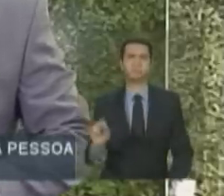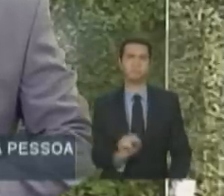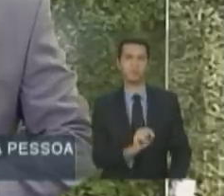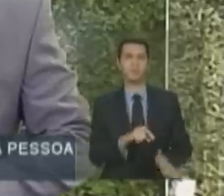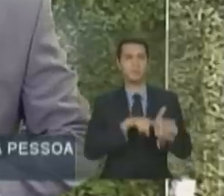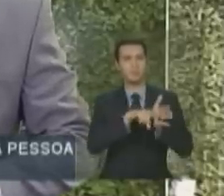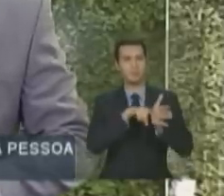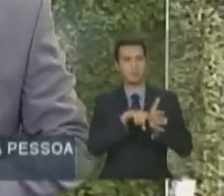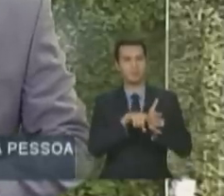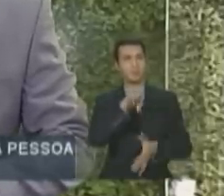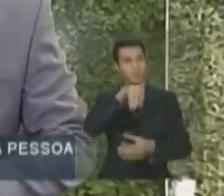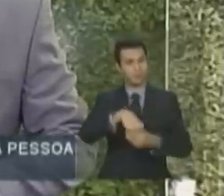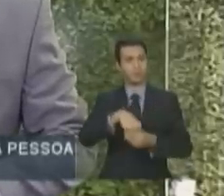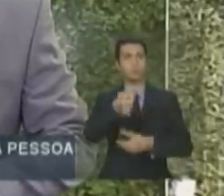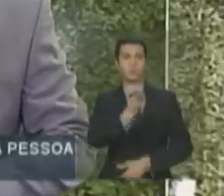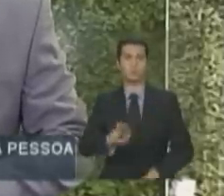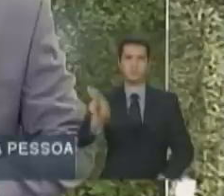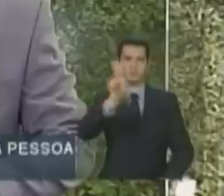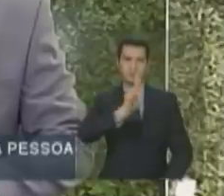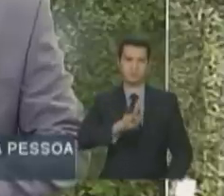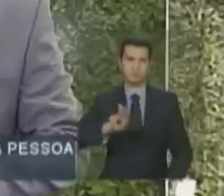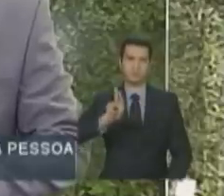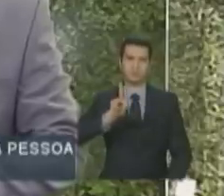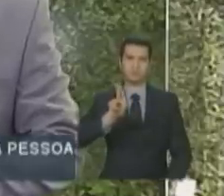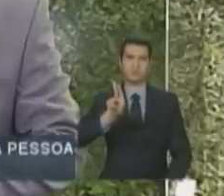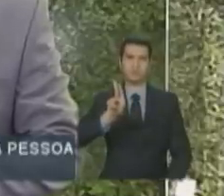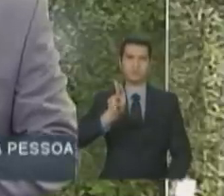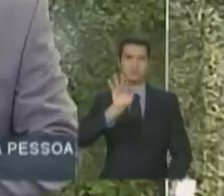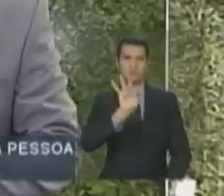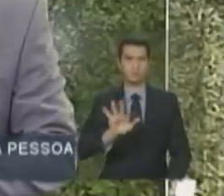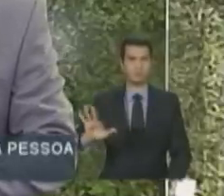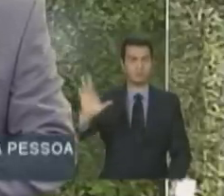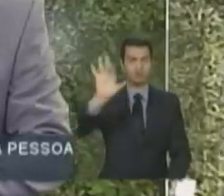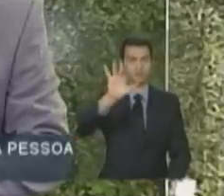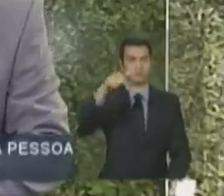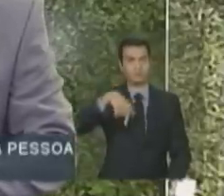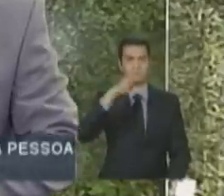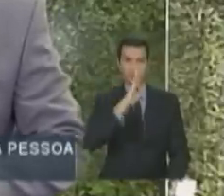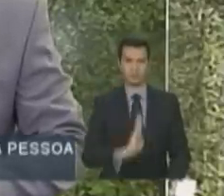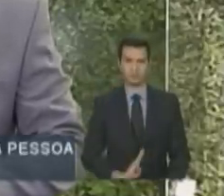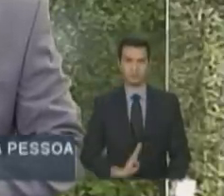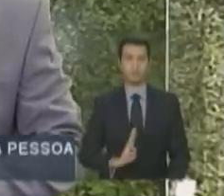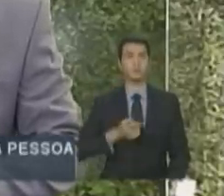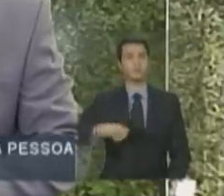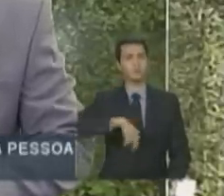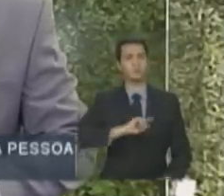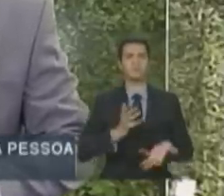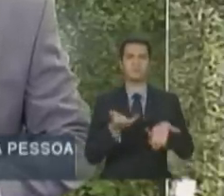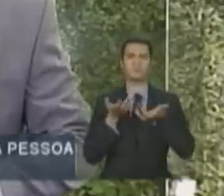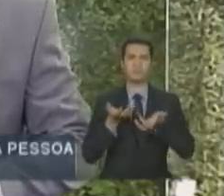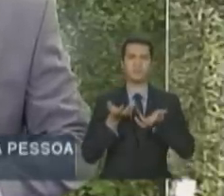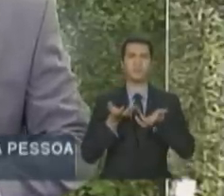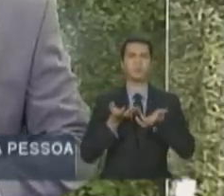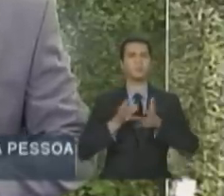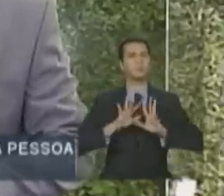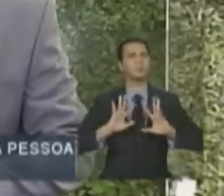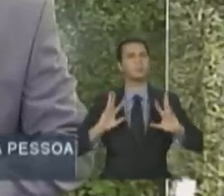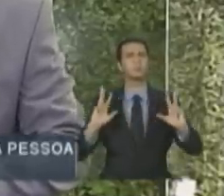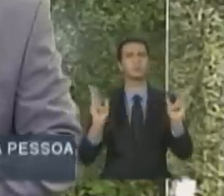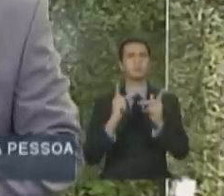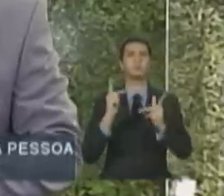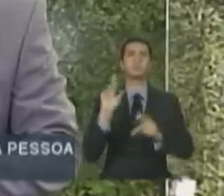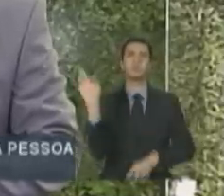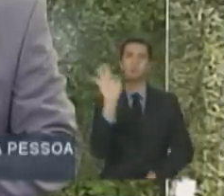públicas pelo Brasil. Com essa iniciativa, queremos agregar todo o conhecimento tecnológico da academia